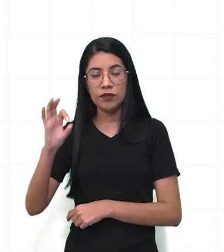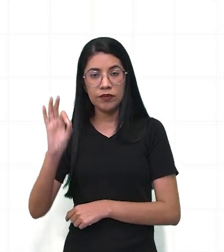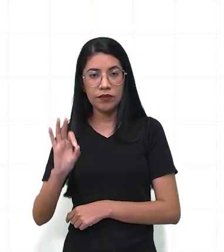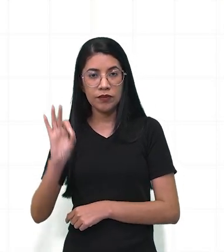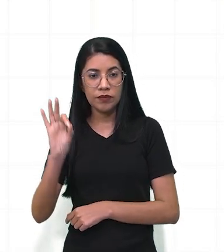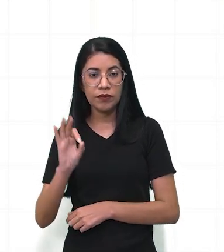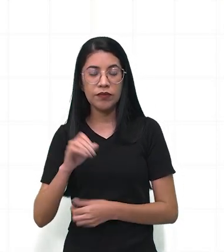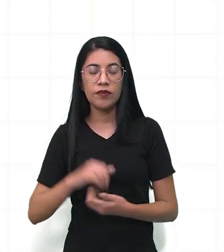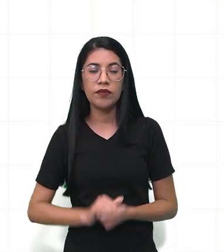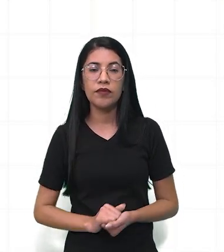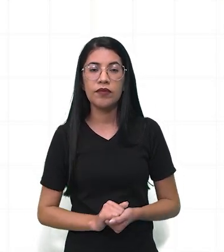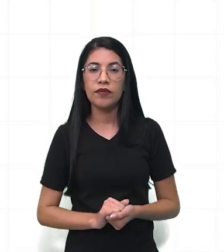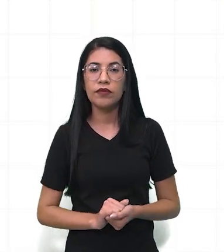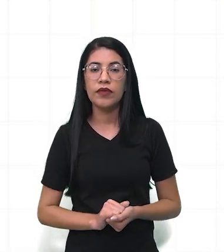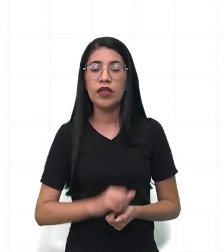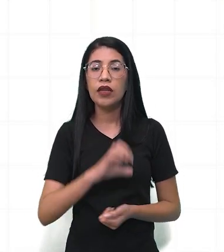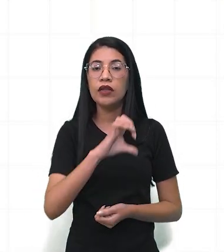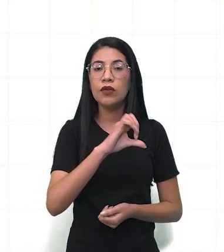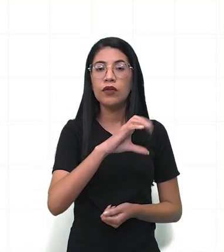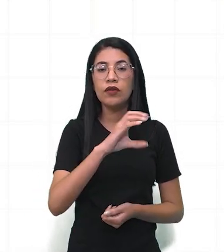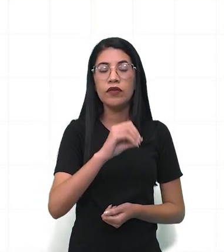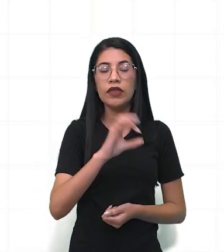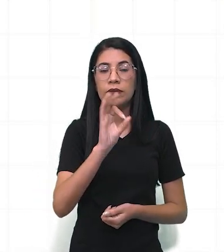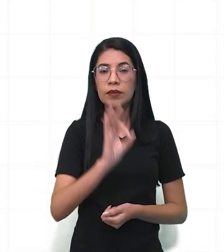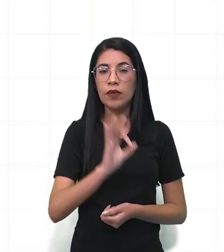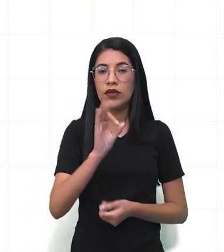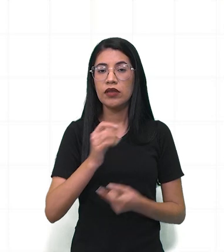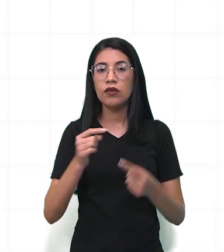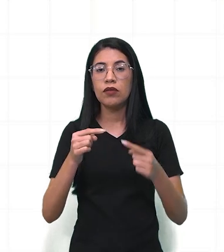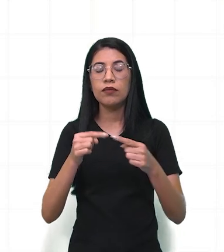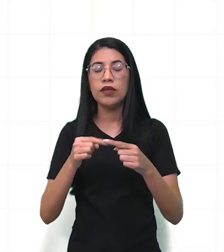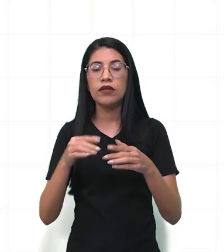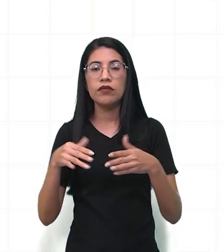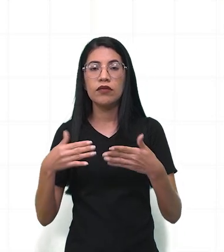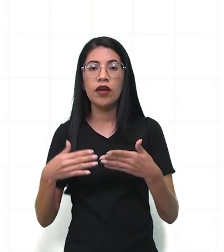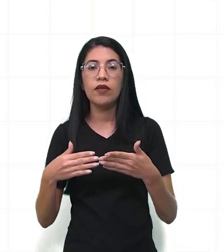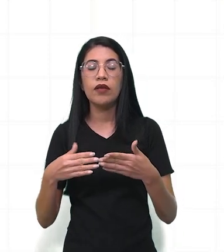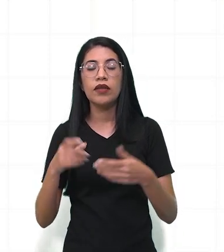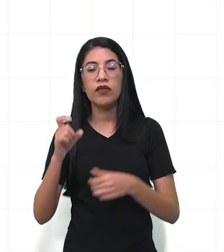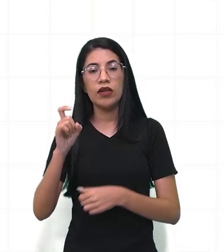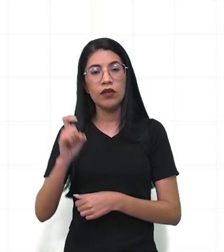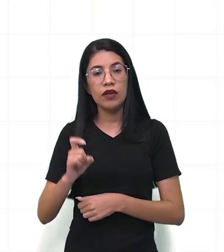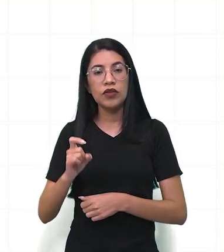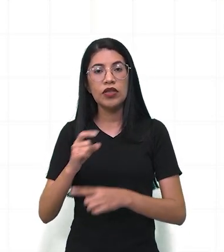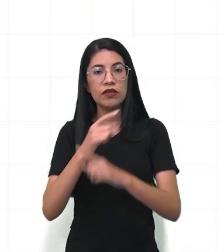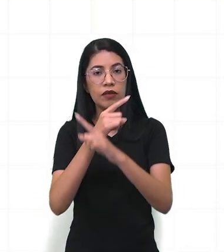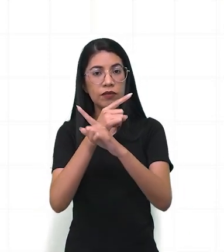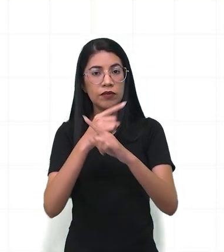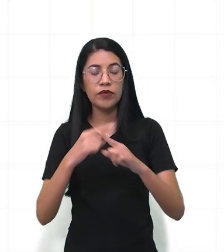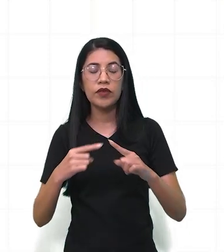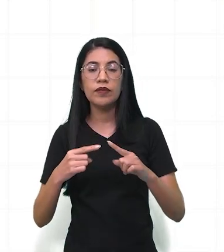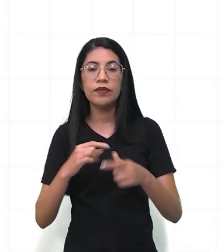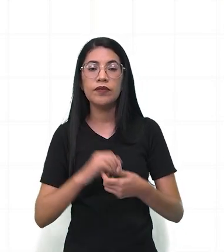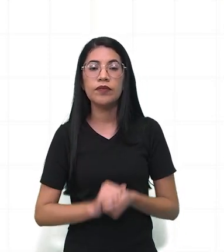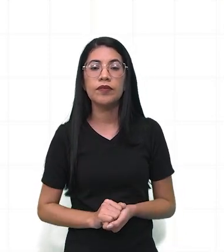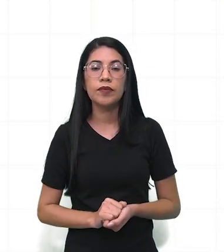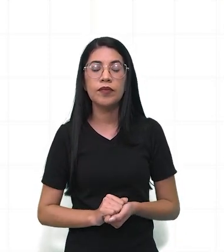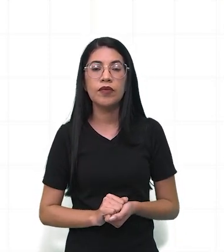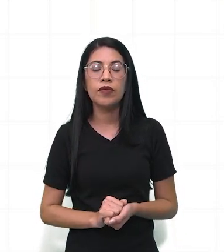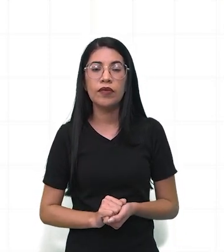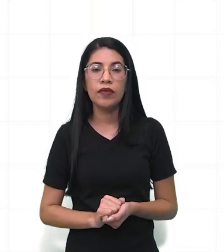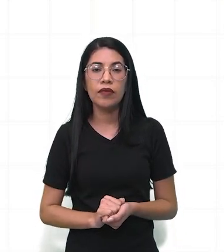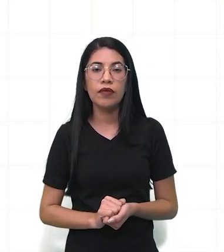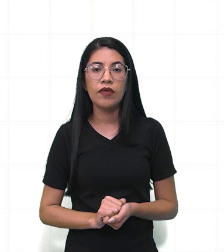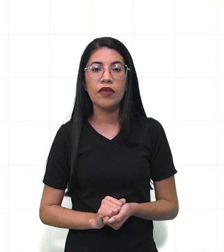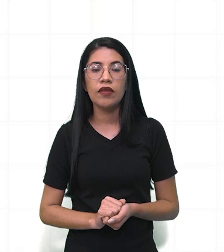corresponder o 90%? E aí você vai fazer a multiplicação cruzada. Você vai chamar, então, aqui a porcentagem que